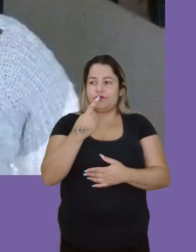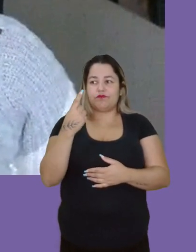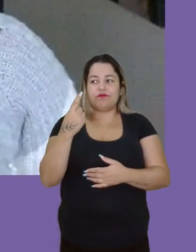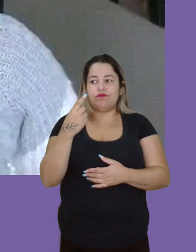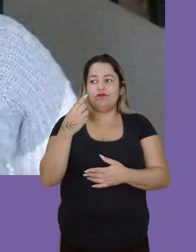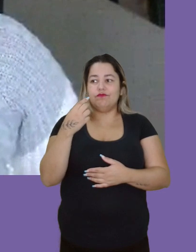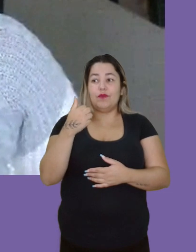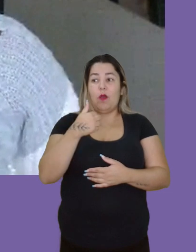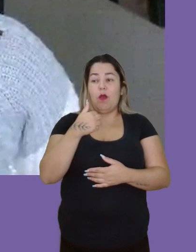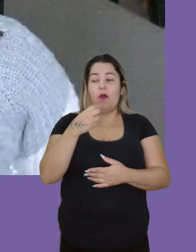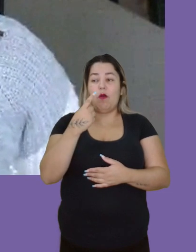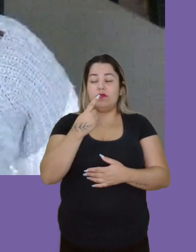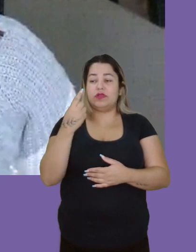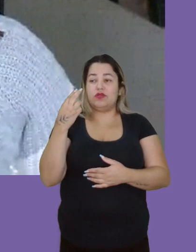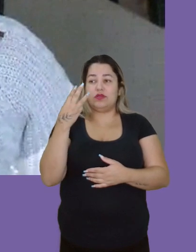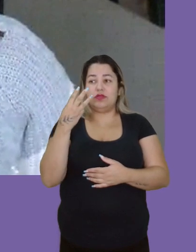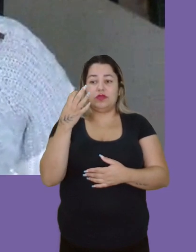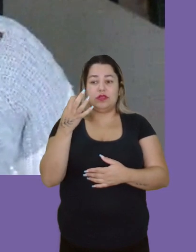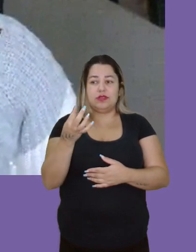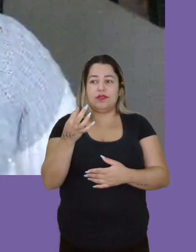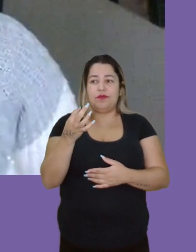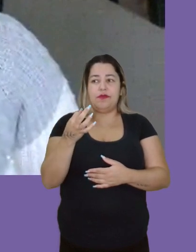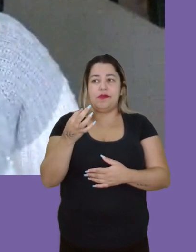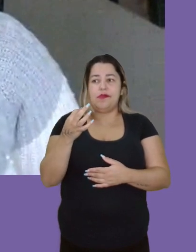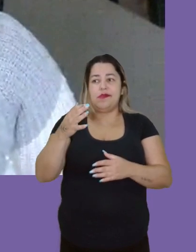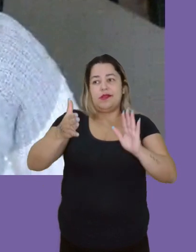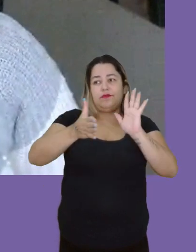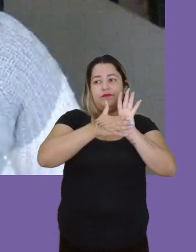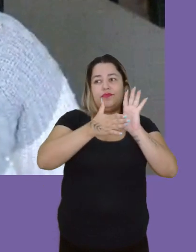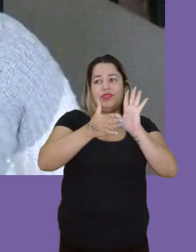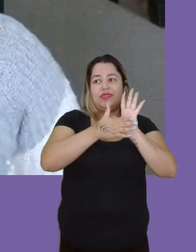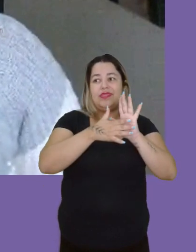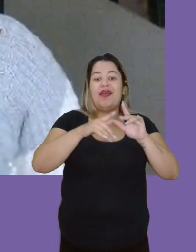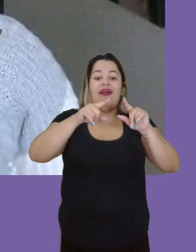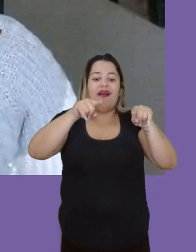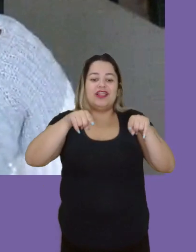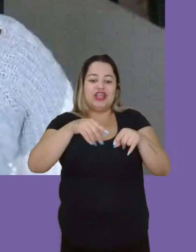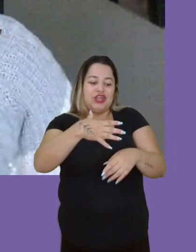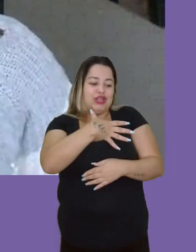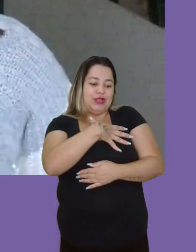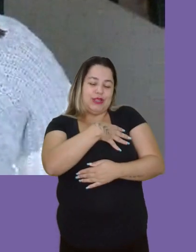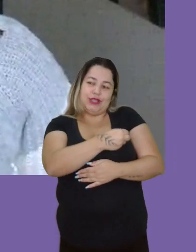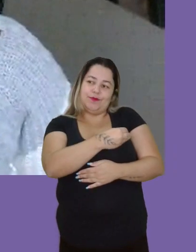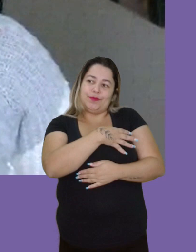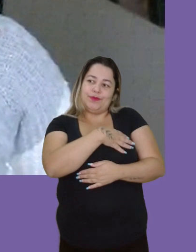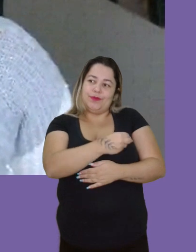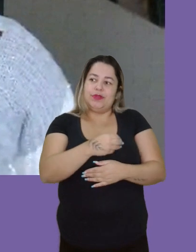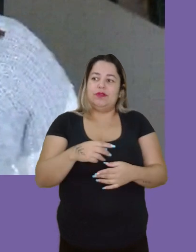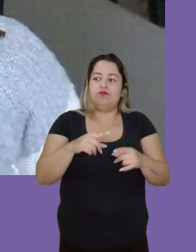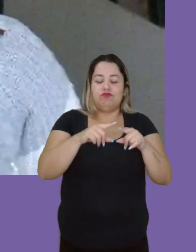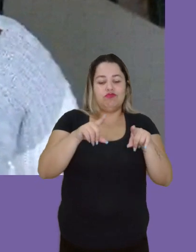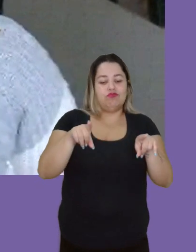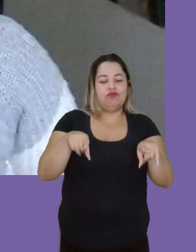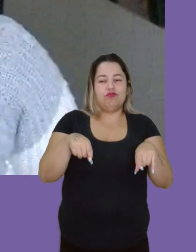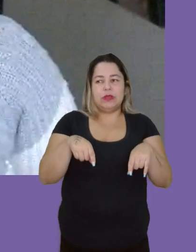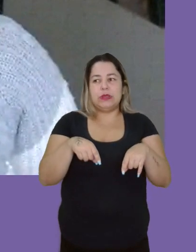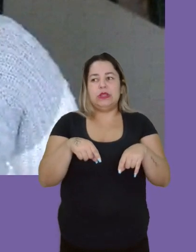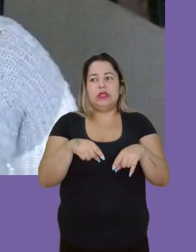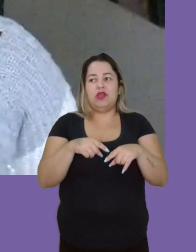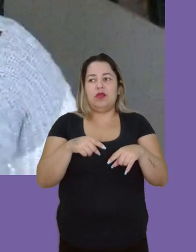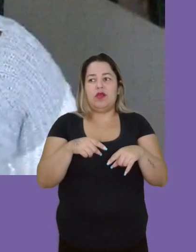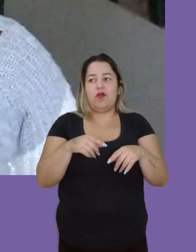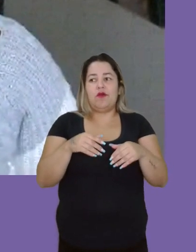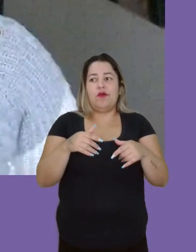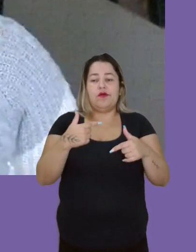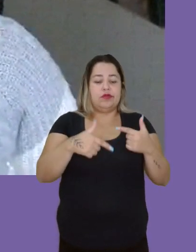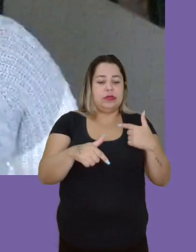Eu aprovei um projeto aqui que é sobre salas de aleitamento. O aleitamento é a principal estratégia de combate à mortalidade